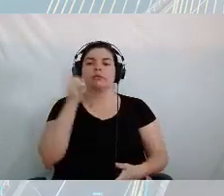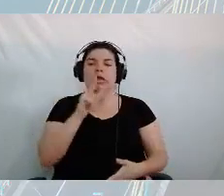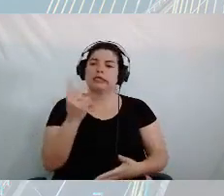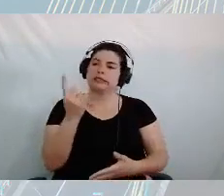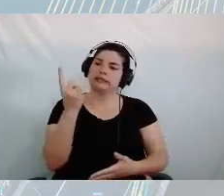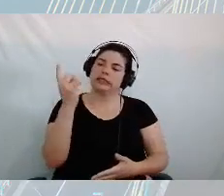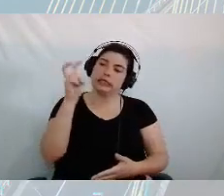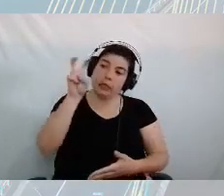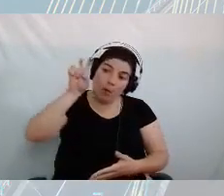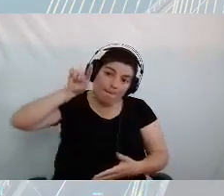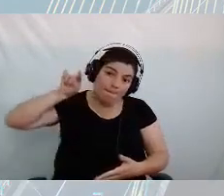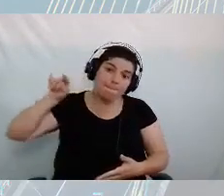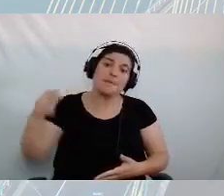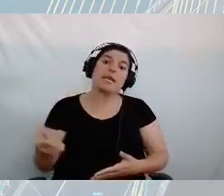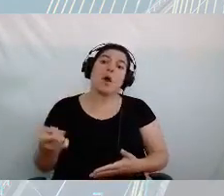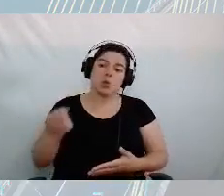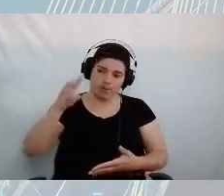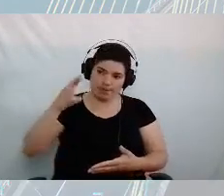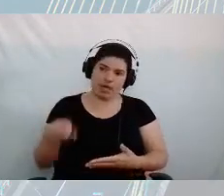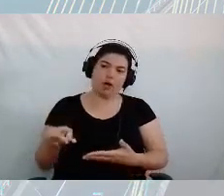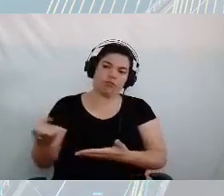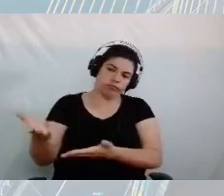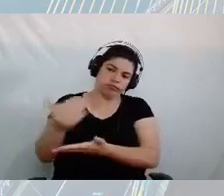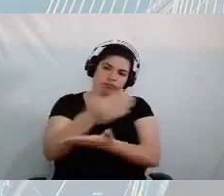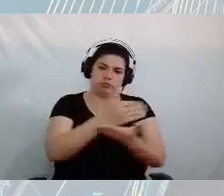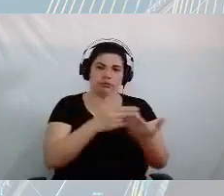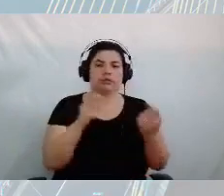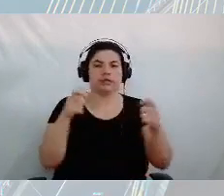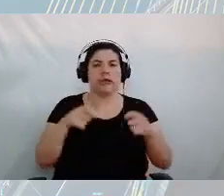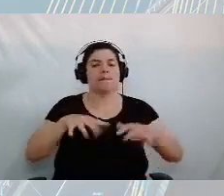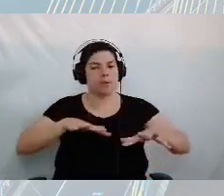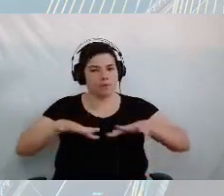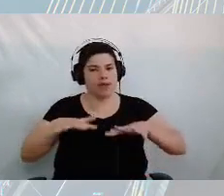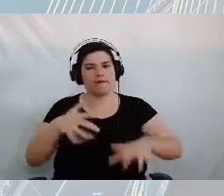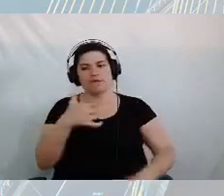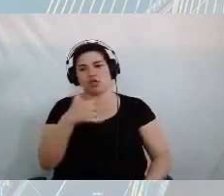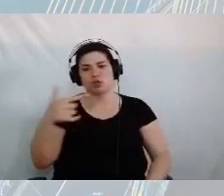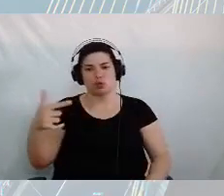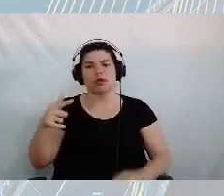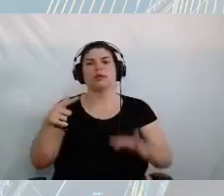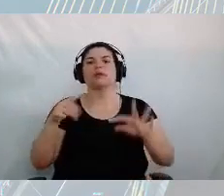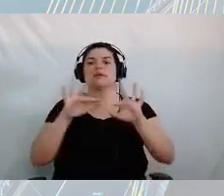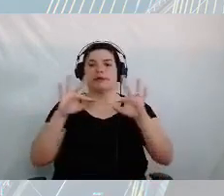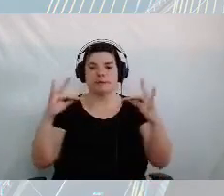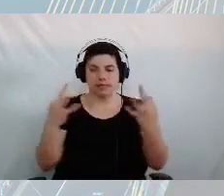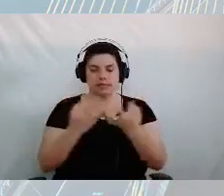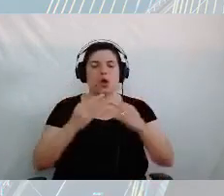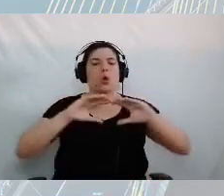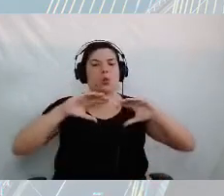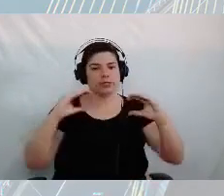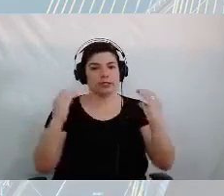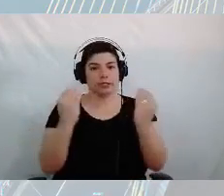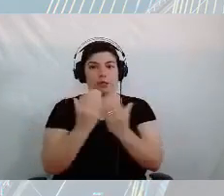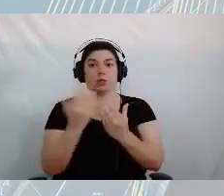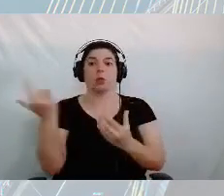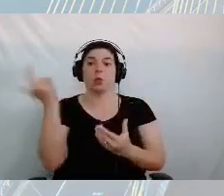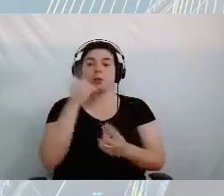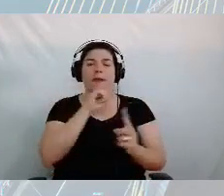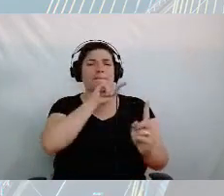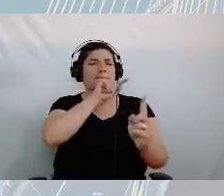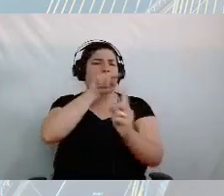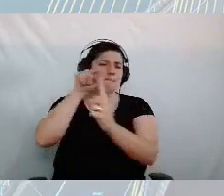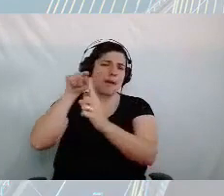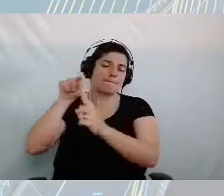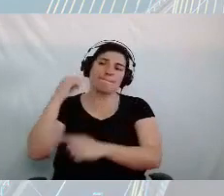para a instituição, mobilizando as 22 famílias, as 22 comunidades, atingindo mais de 1.000